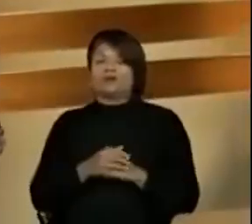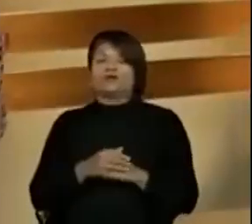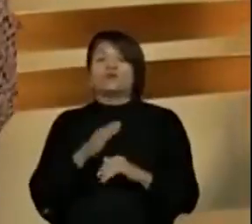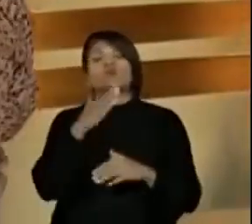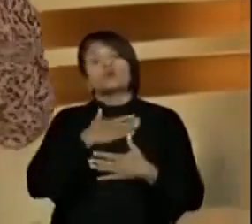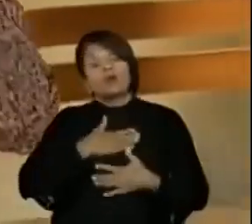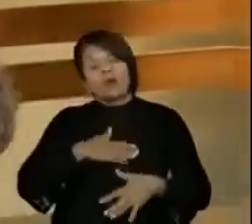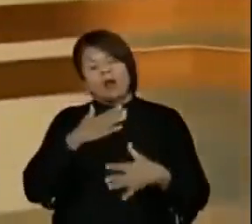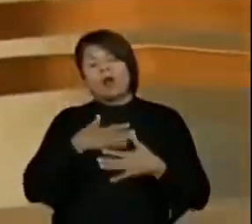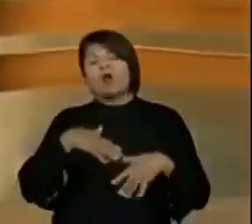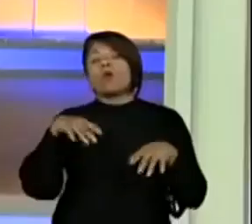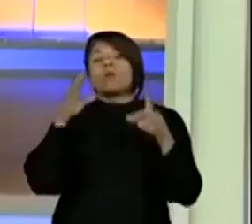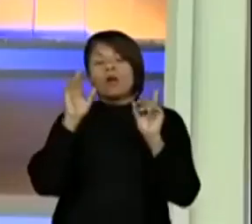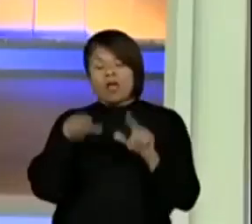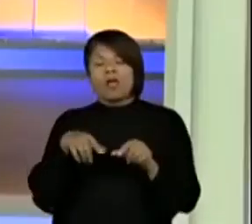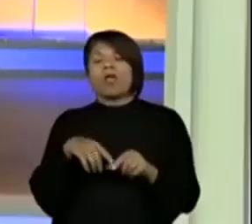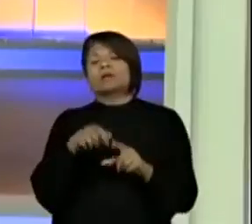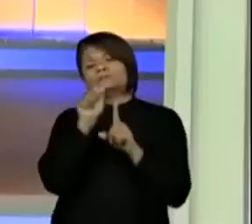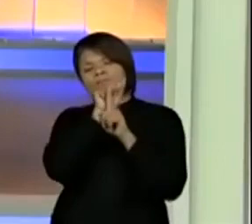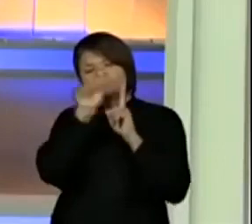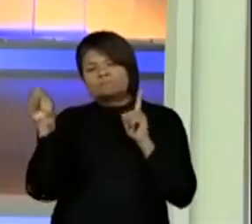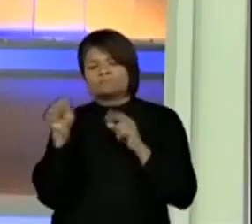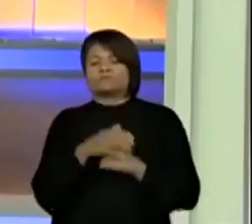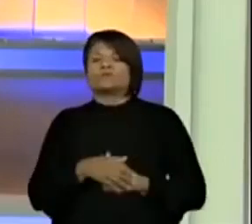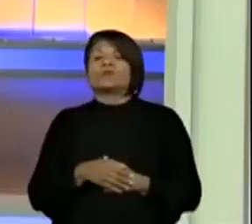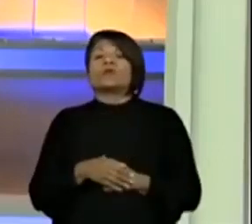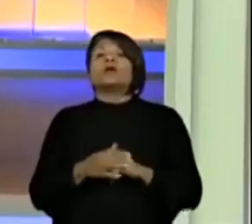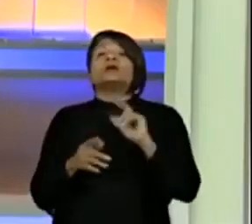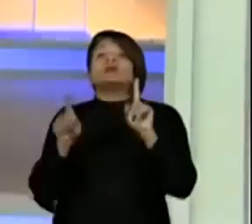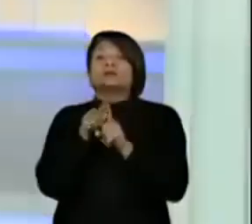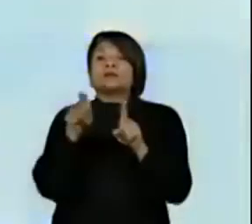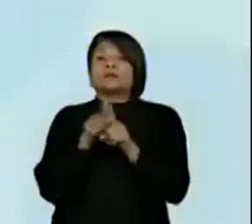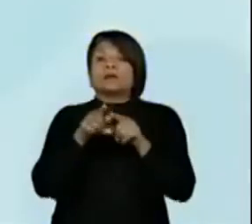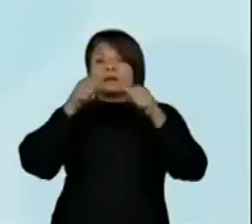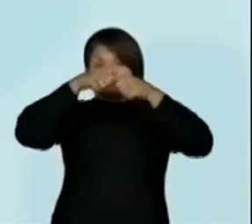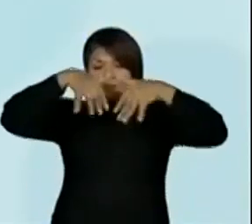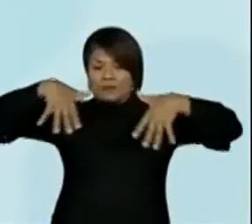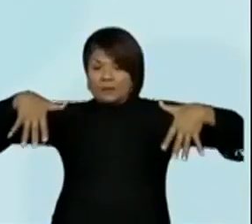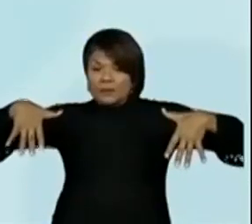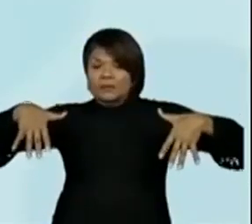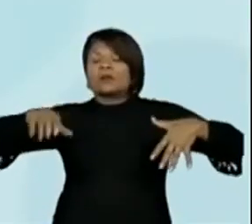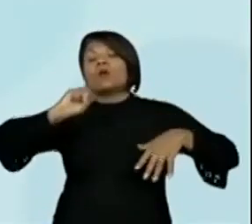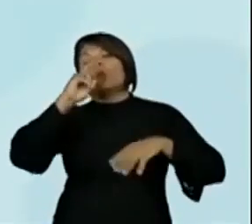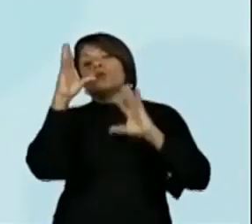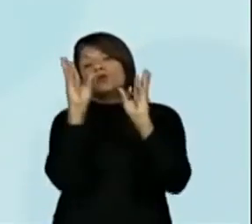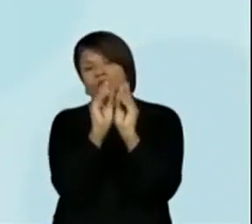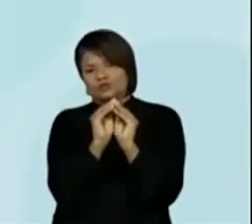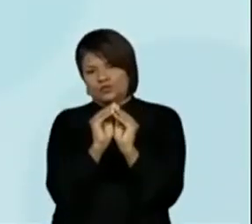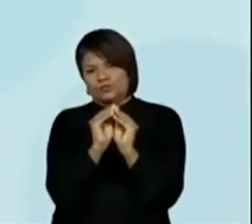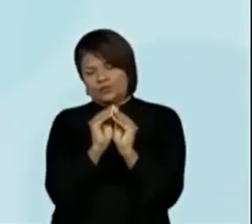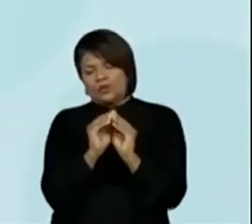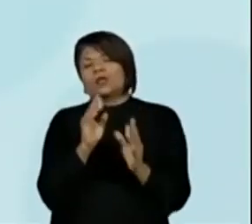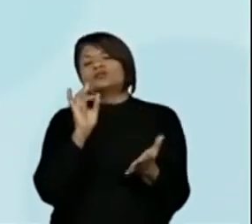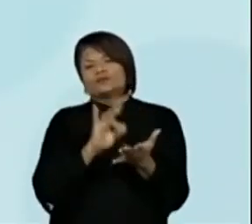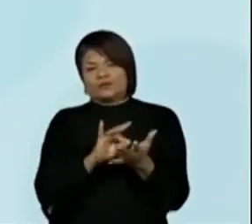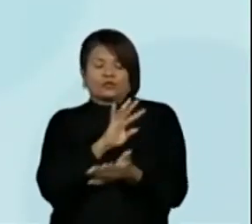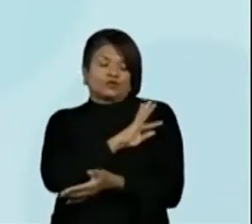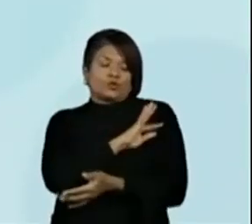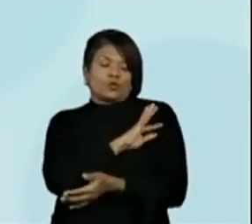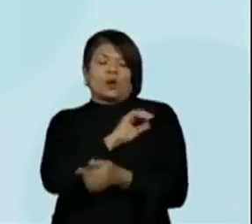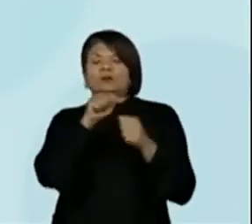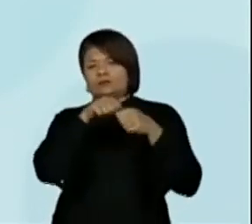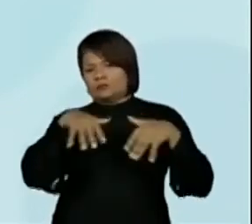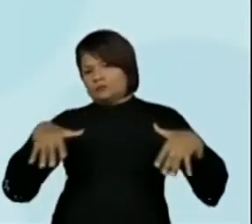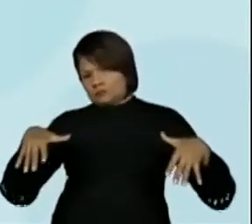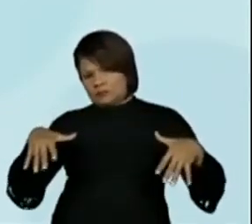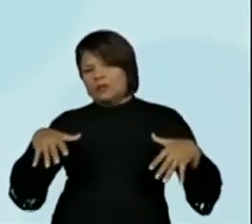grifar aquilo, beleza? Elabore mapas mentais ou resumos. Na realidade, a gente trabalhou os mapas no 4º, mas não